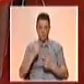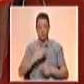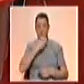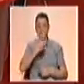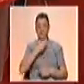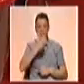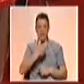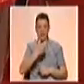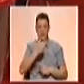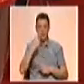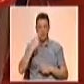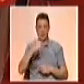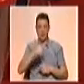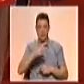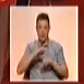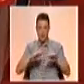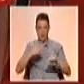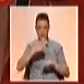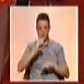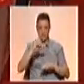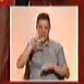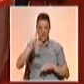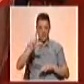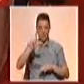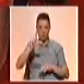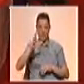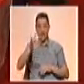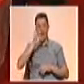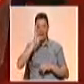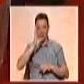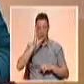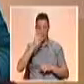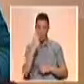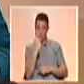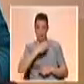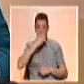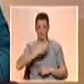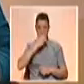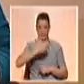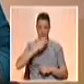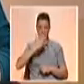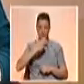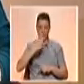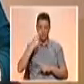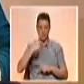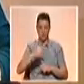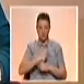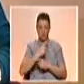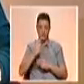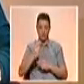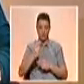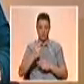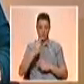maçã. Uma maçã que chega à nossa mesa, 70 litros de água. Por exemplo. Uma maçã. Porque